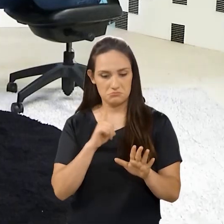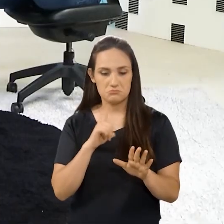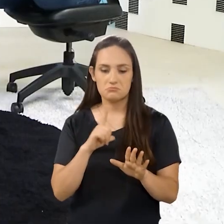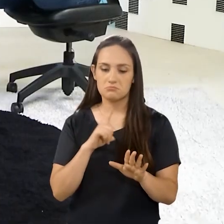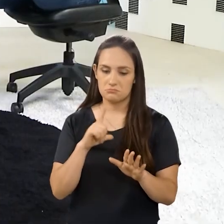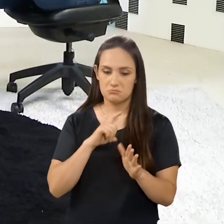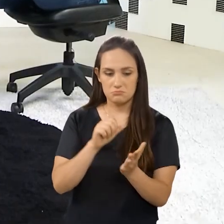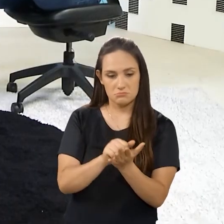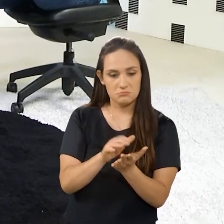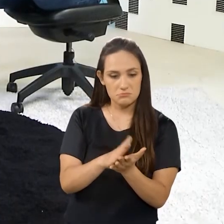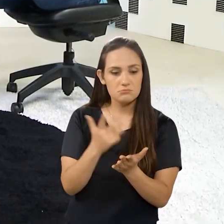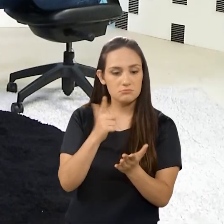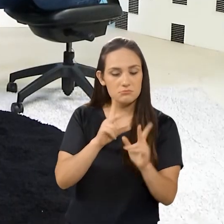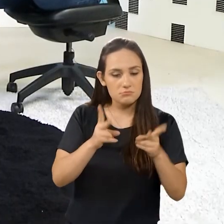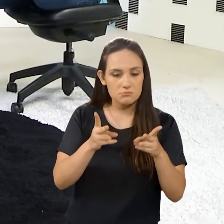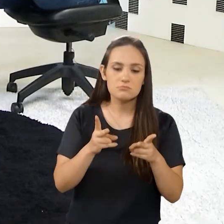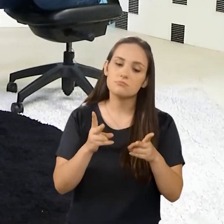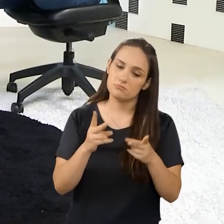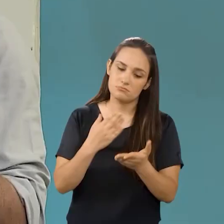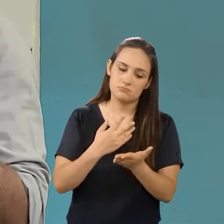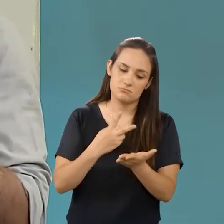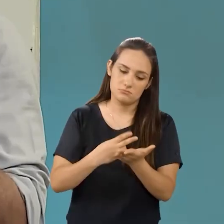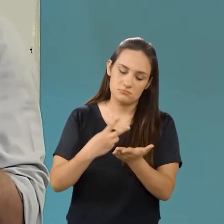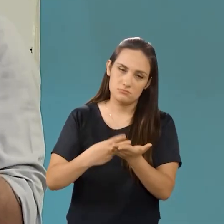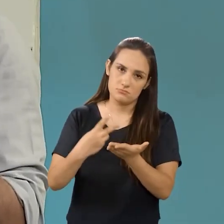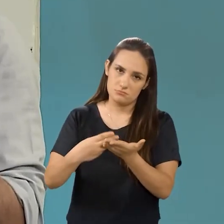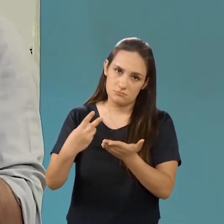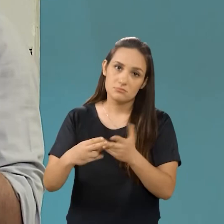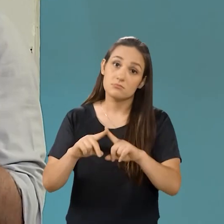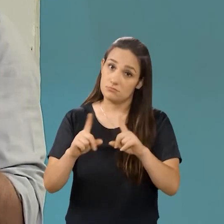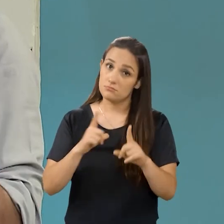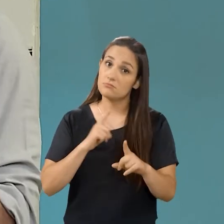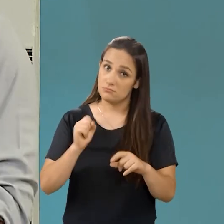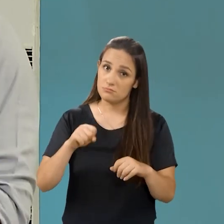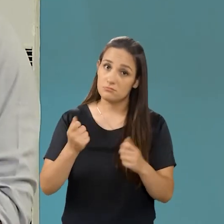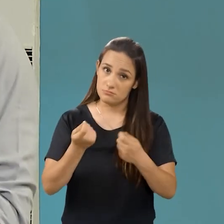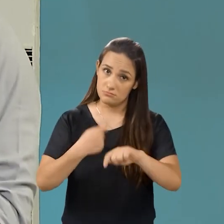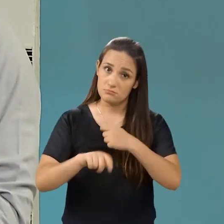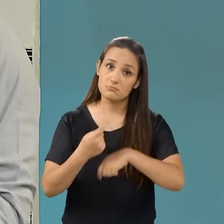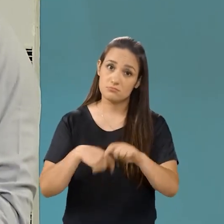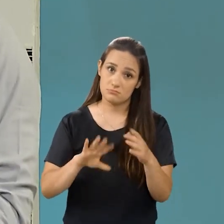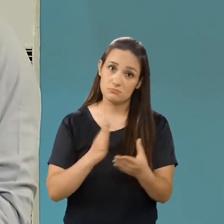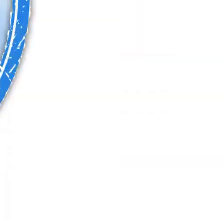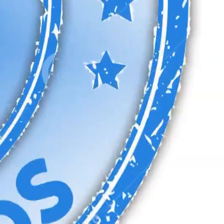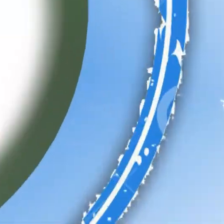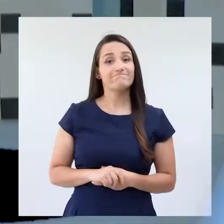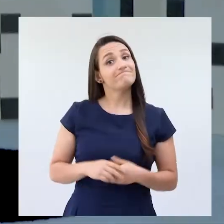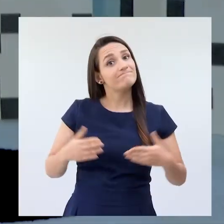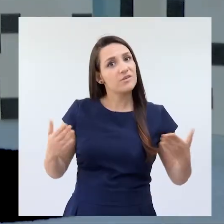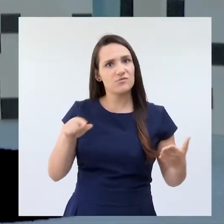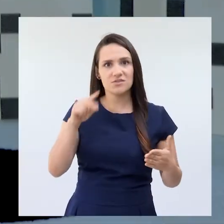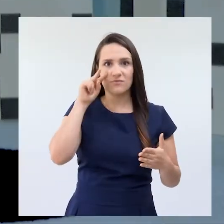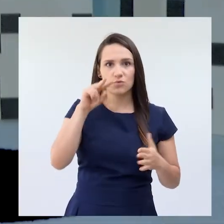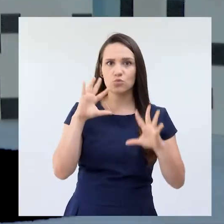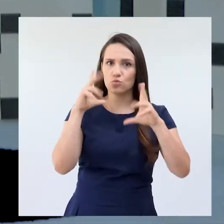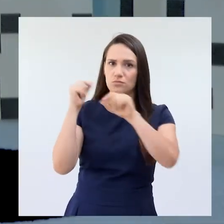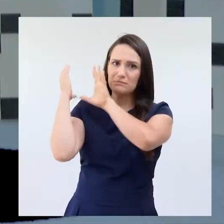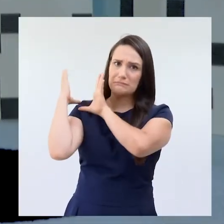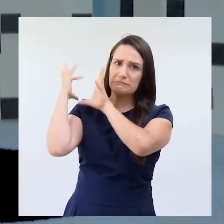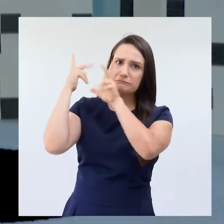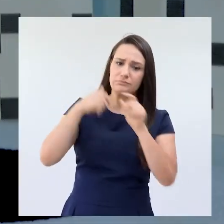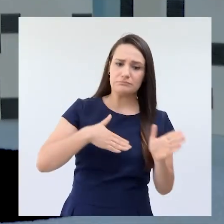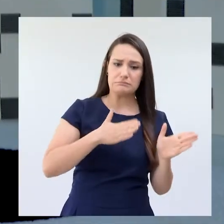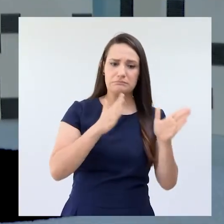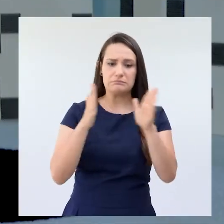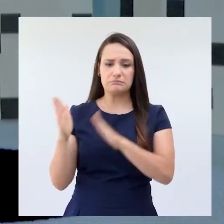nós encaminhamos aí, então, o boleto para pagamento, mas, então, assim, ele responde um processo administrativo dentro do Instituto. Bem, depois dessa viagem